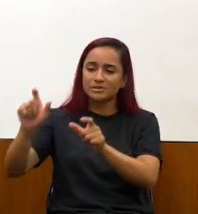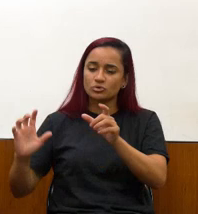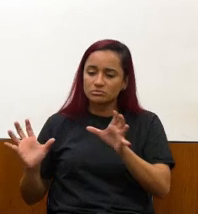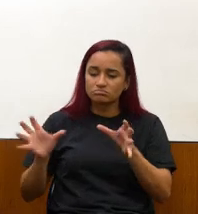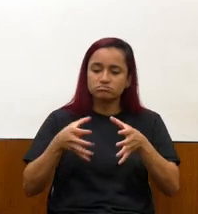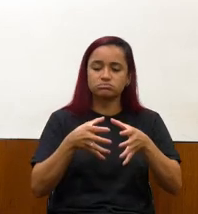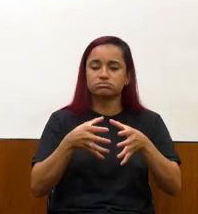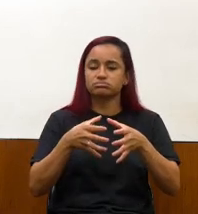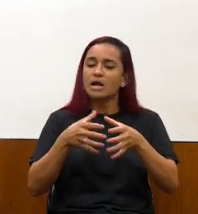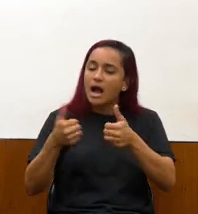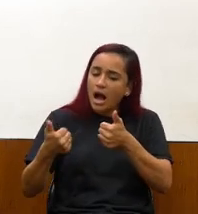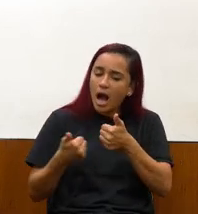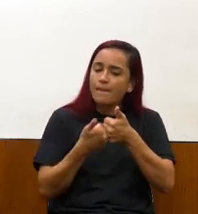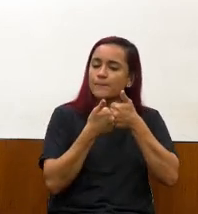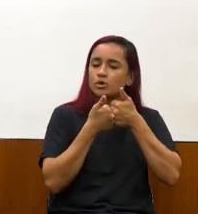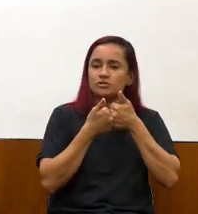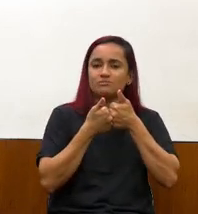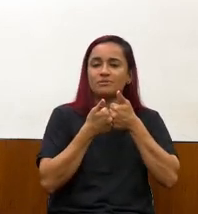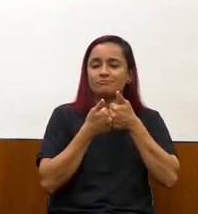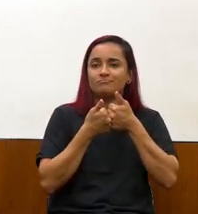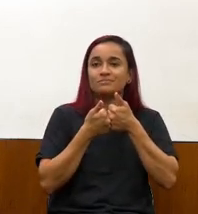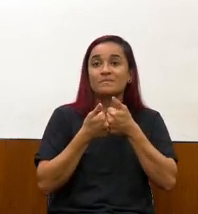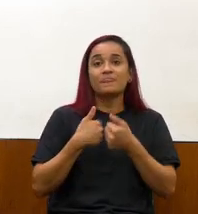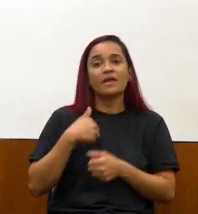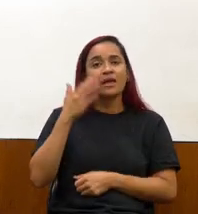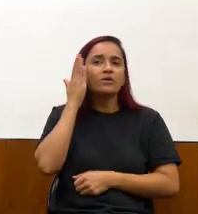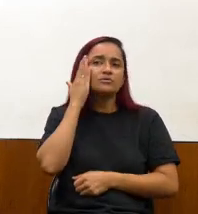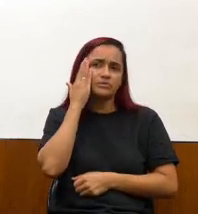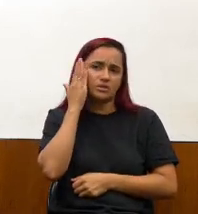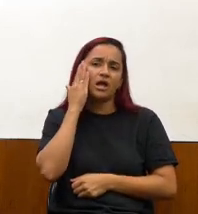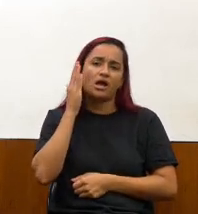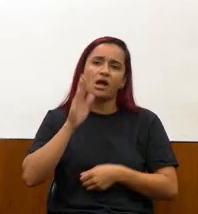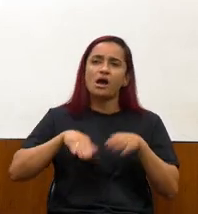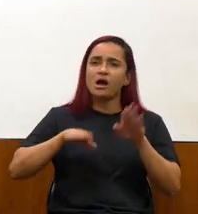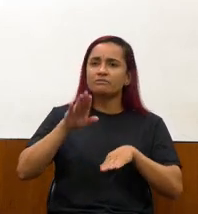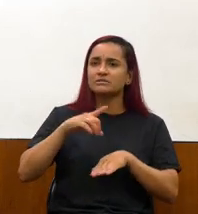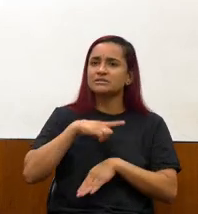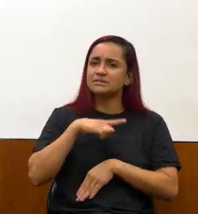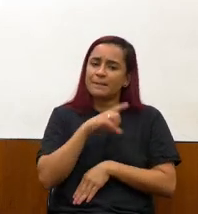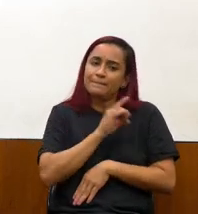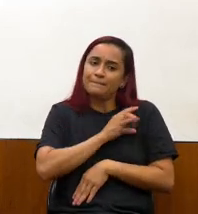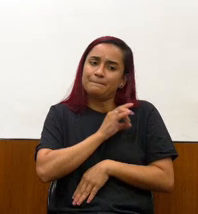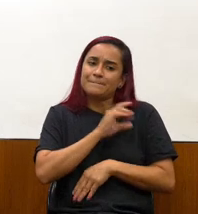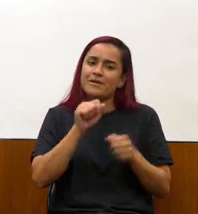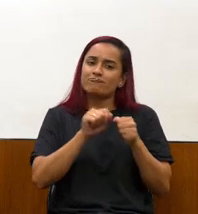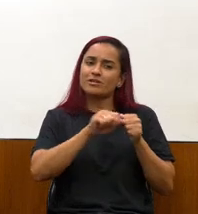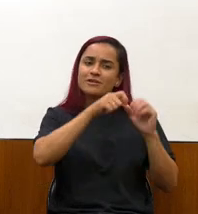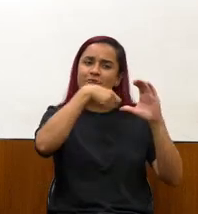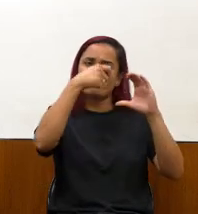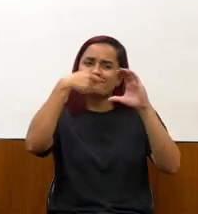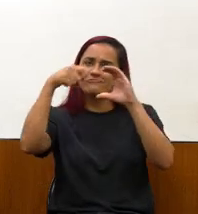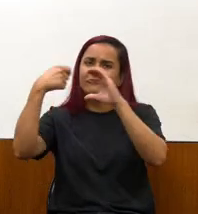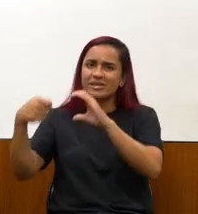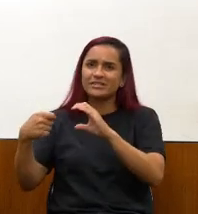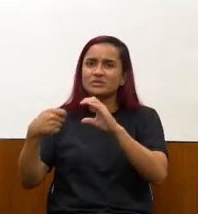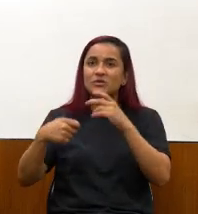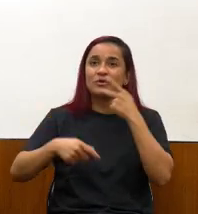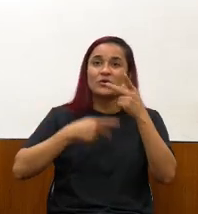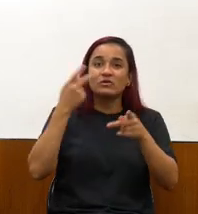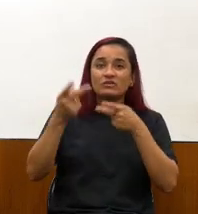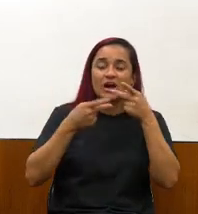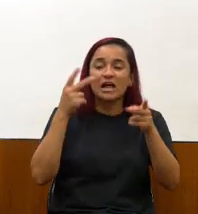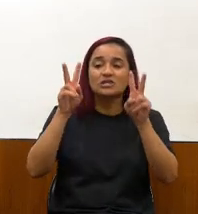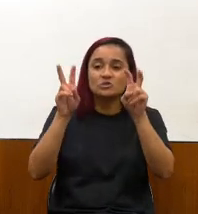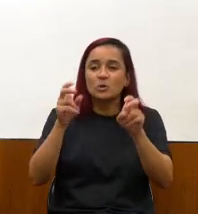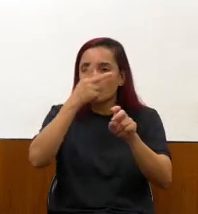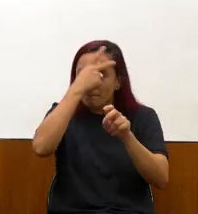deficiência. Porque eu entendo que existe muito medo da gente fazer um vídeo, as pessoas têm medo de criarem vídeos, de falar da causa da